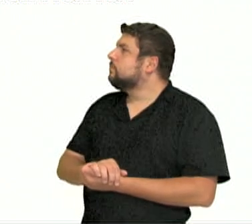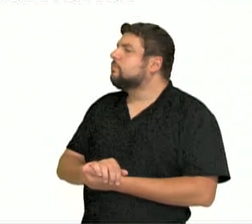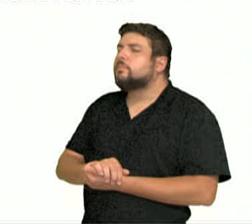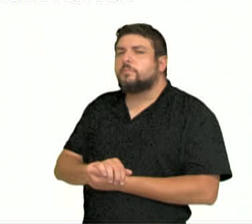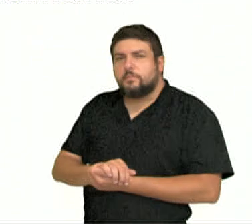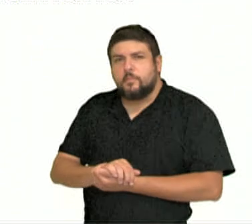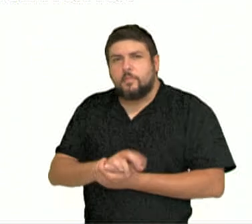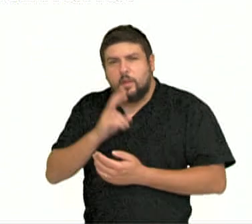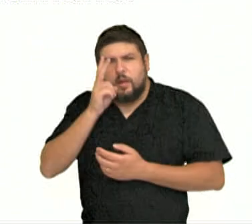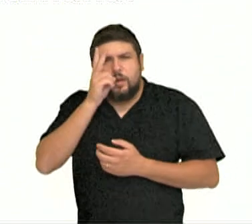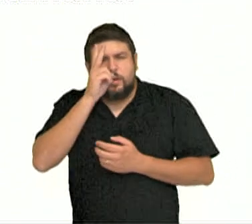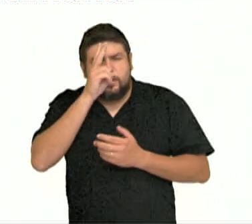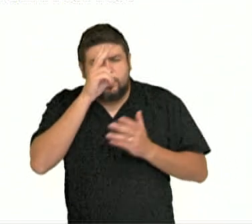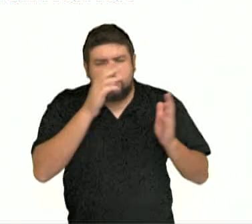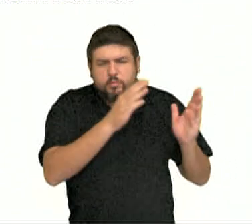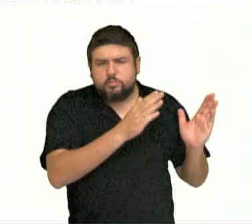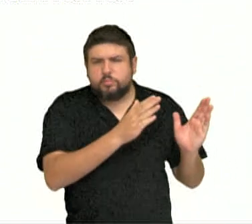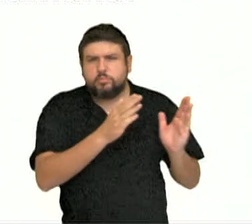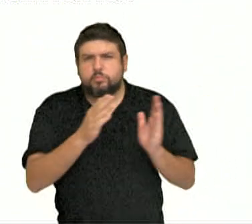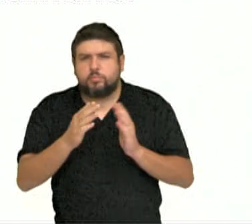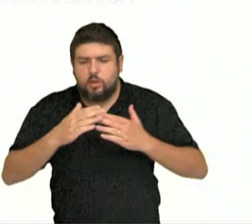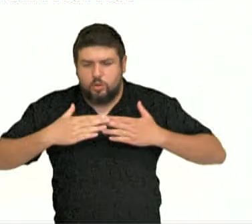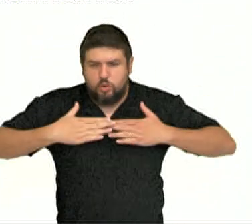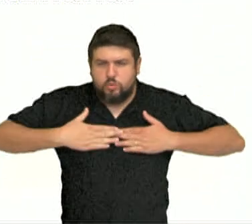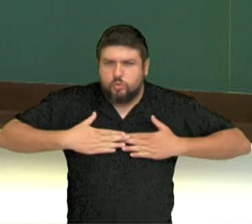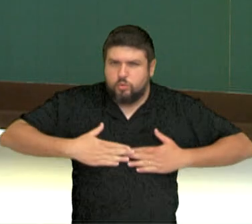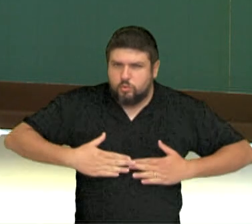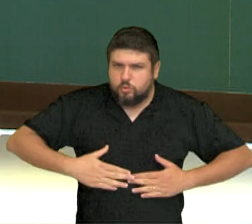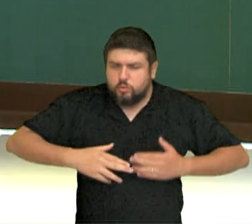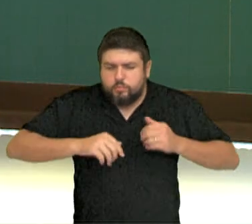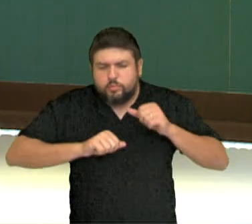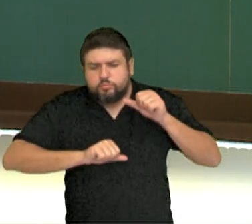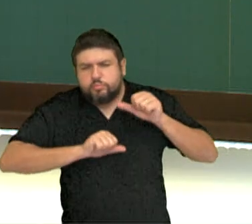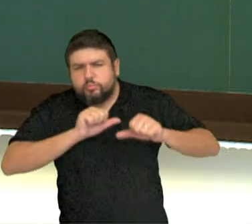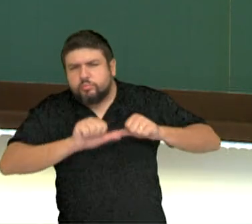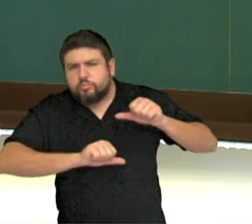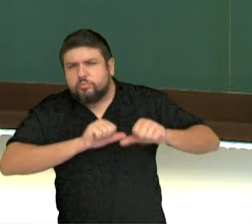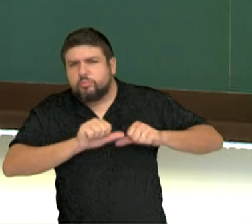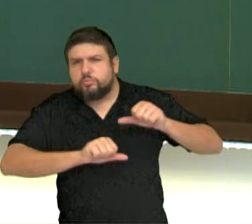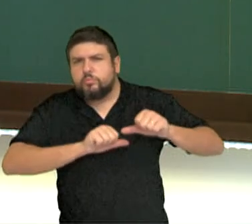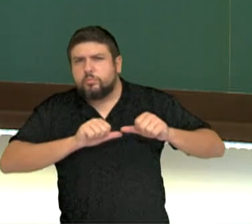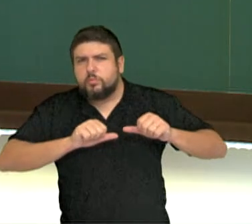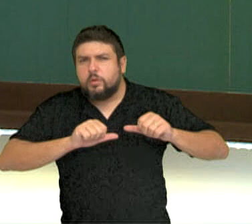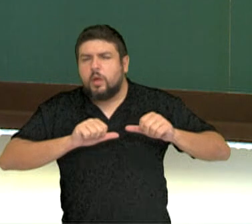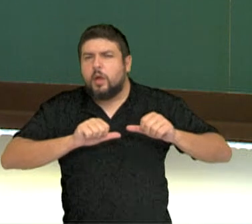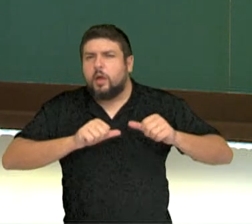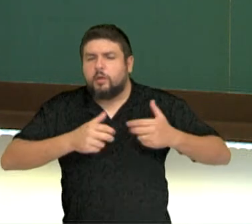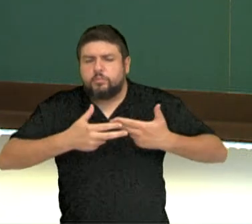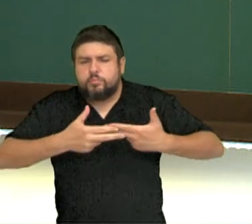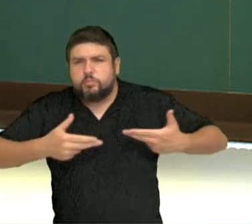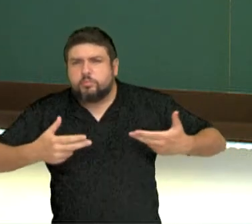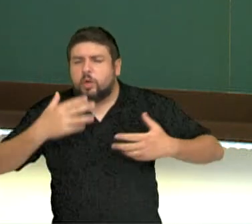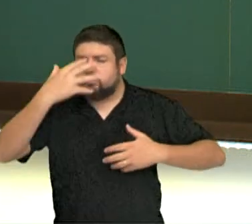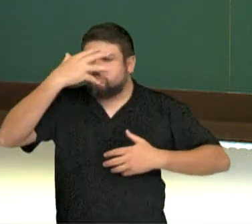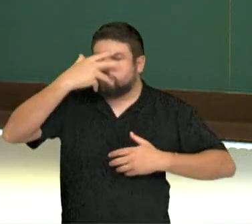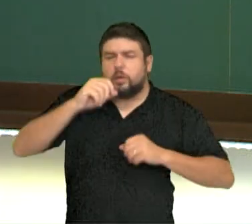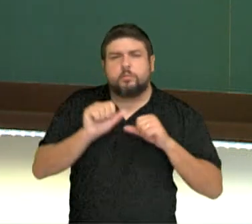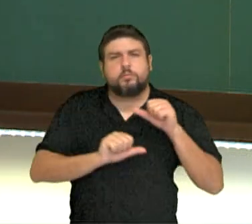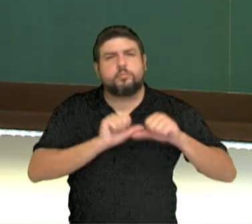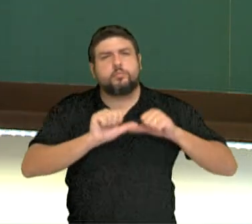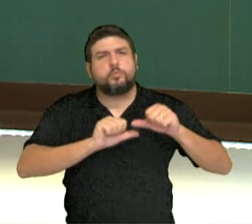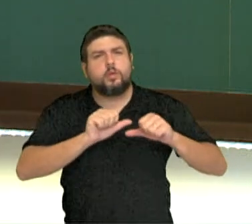longo da história, a estética do corpo se transformou bastante e de forma diversa entre diferentes culturas e